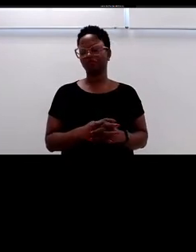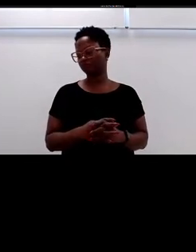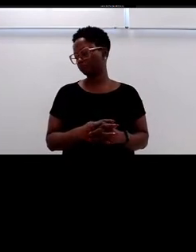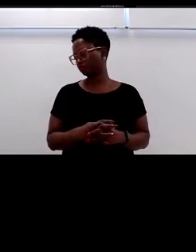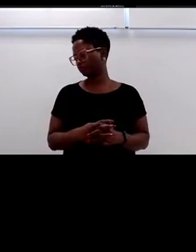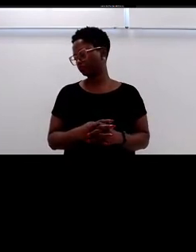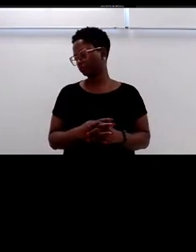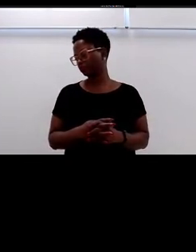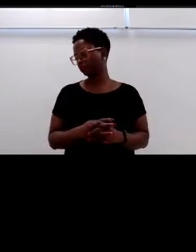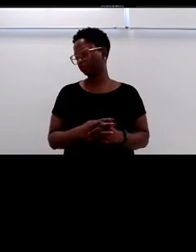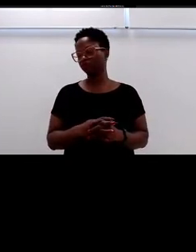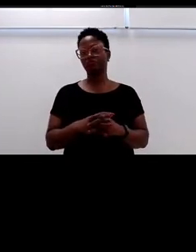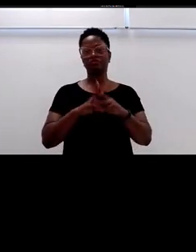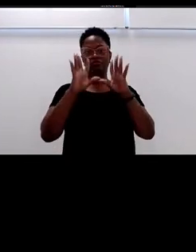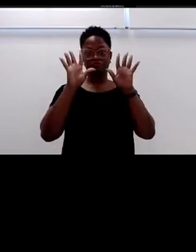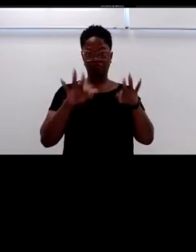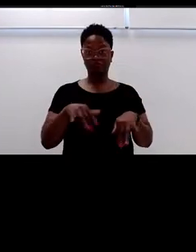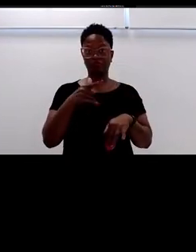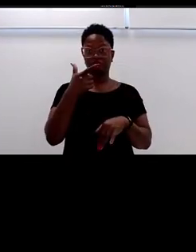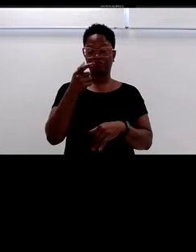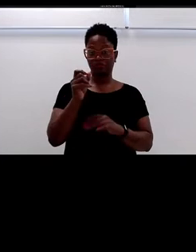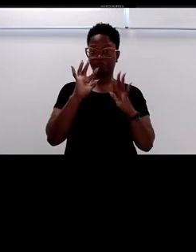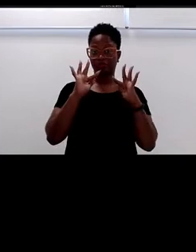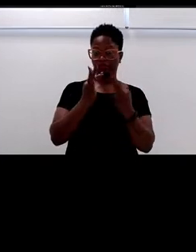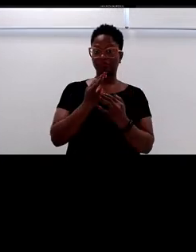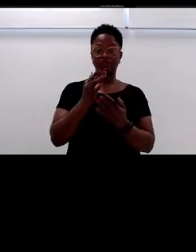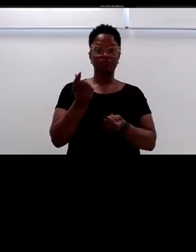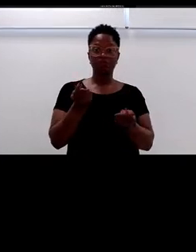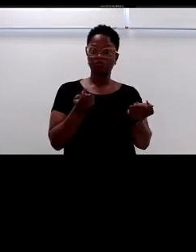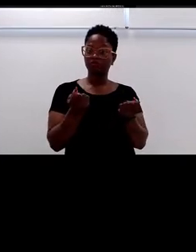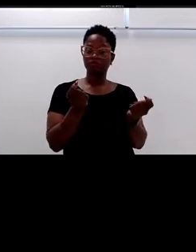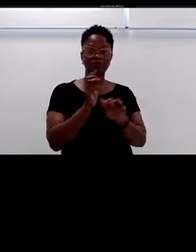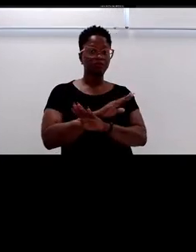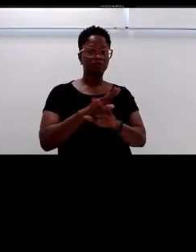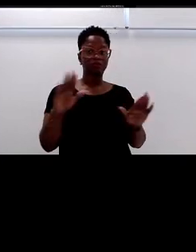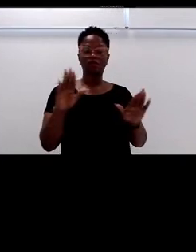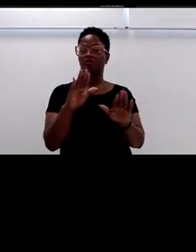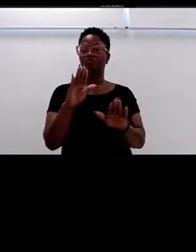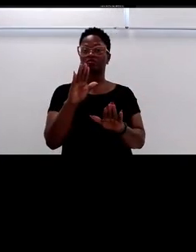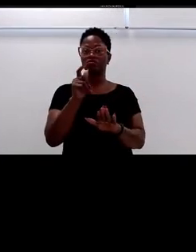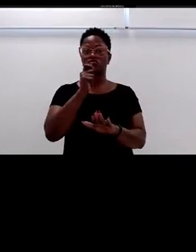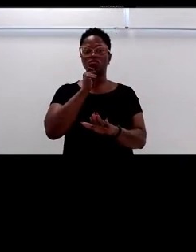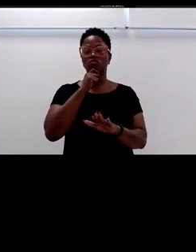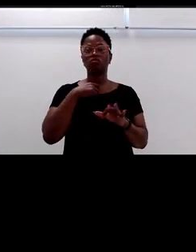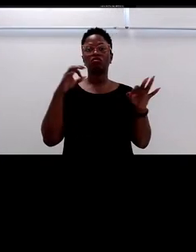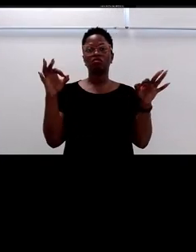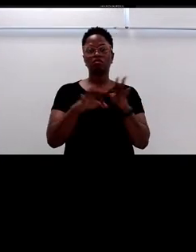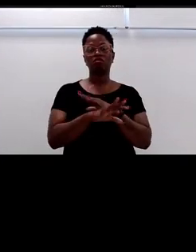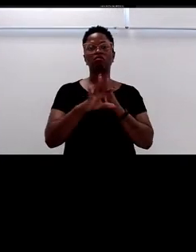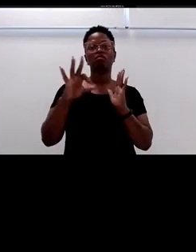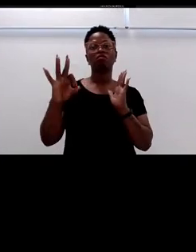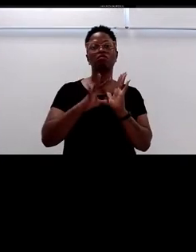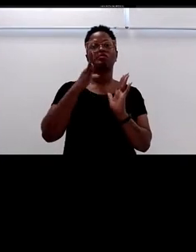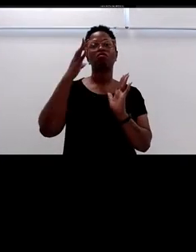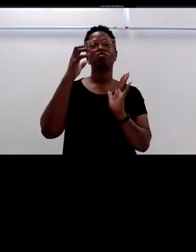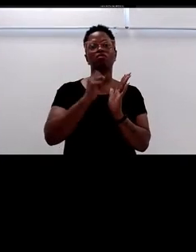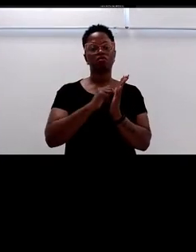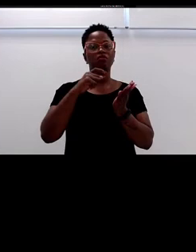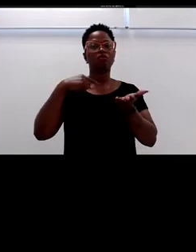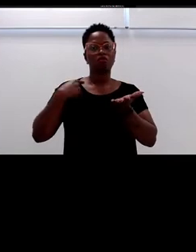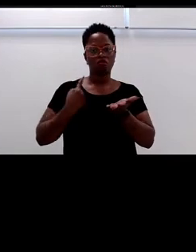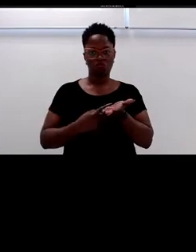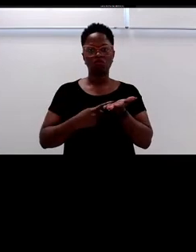No final, as 20 famílias que não negociaram de forma alguma acabaram assinando um acordo no qual